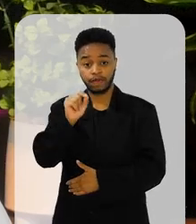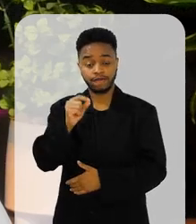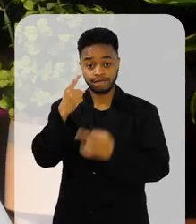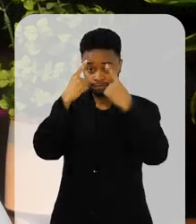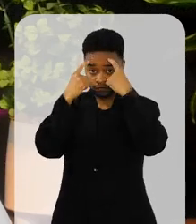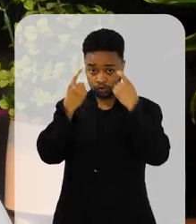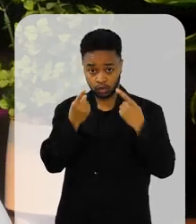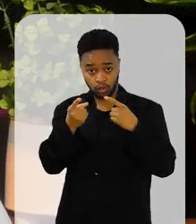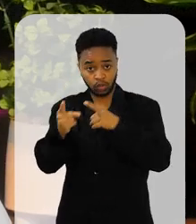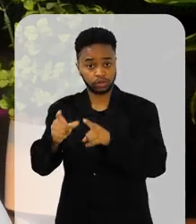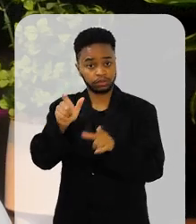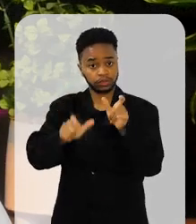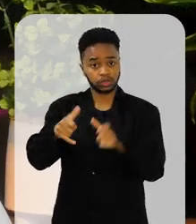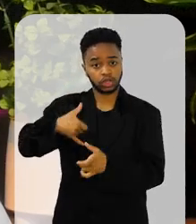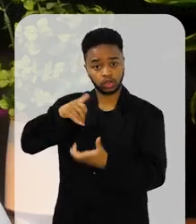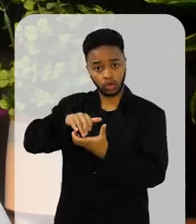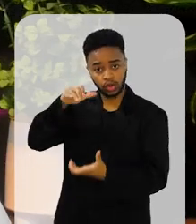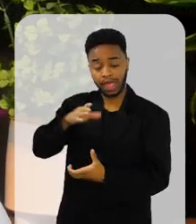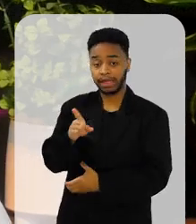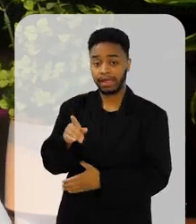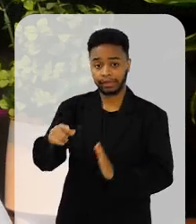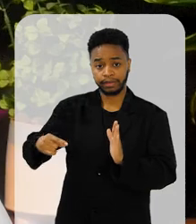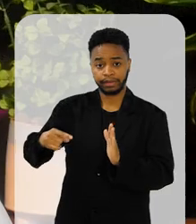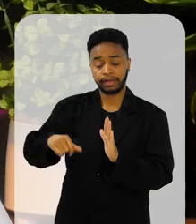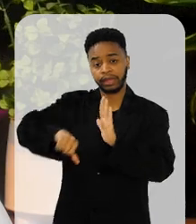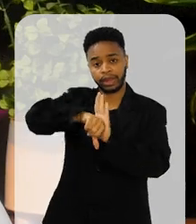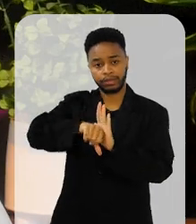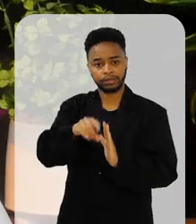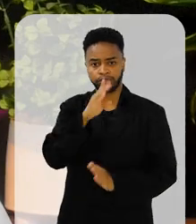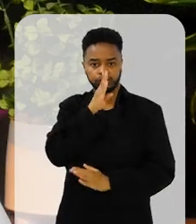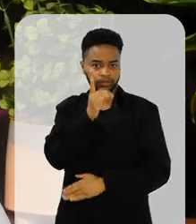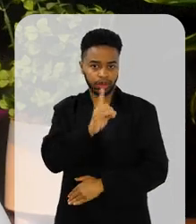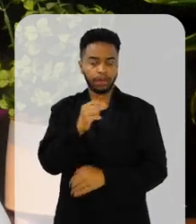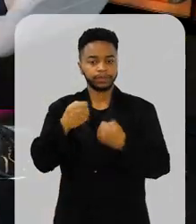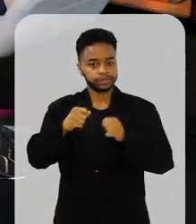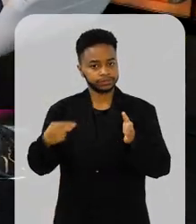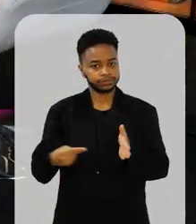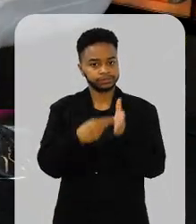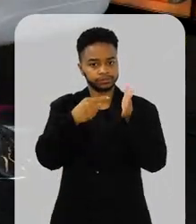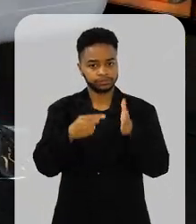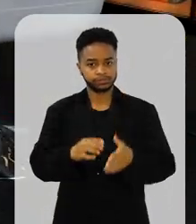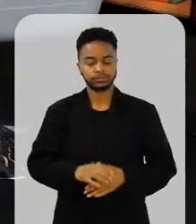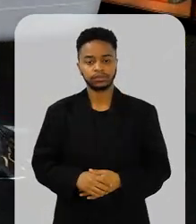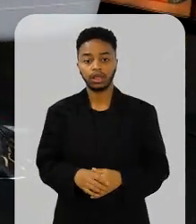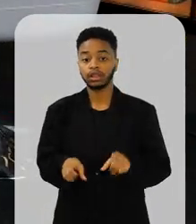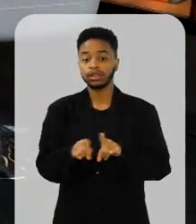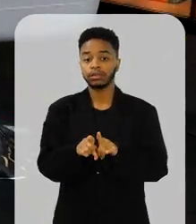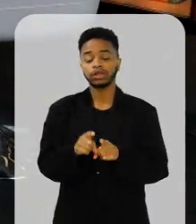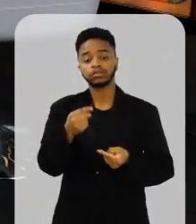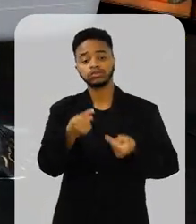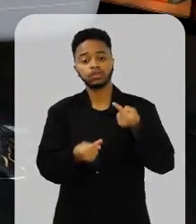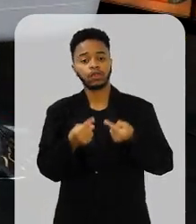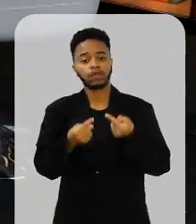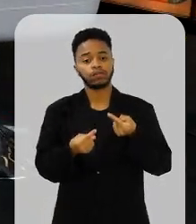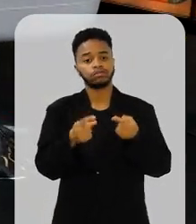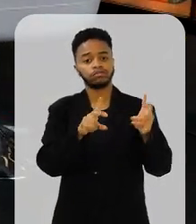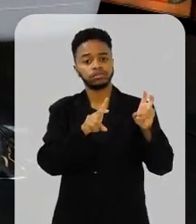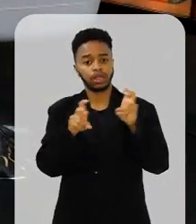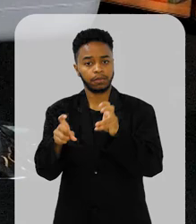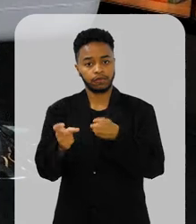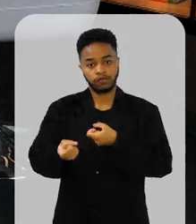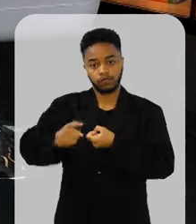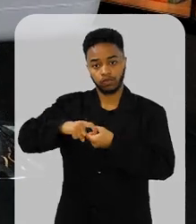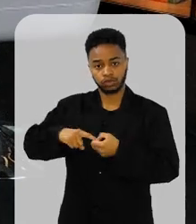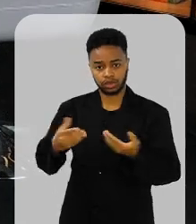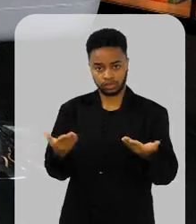contra idosos é crime. Não se cale, denuncie. E voltando ao que a gente estava falando